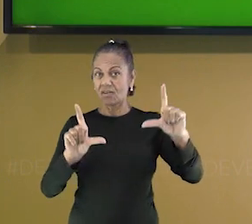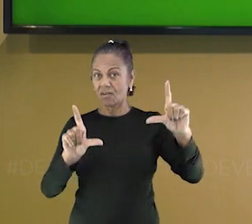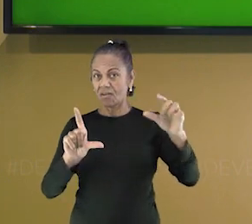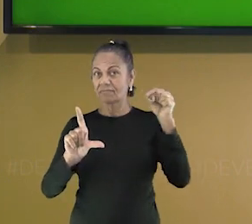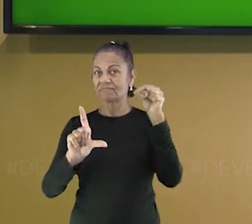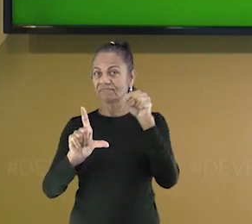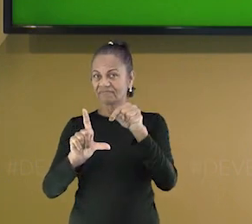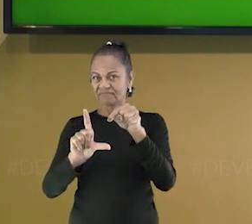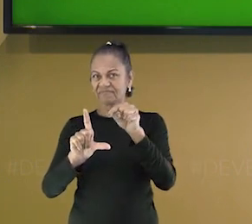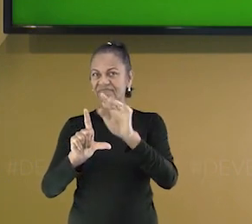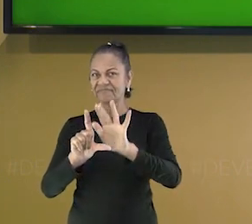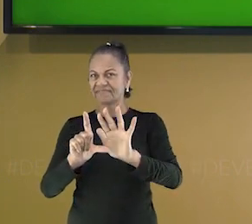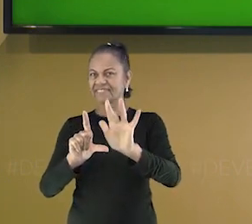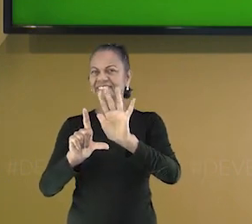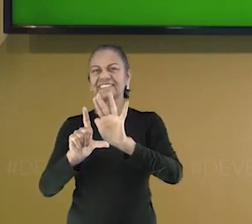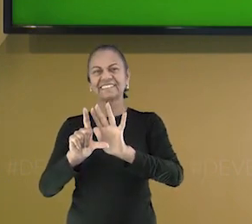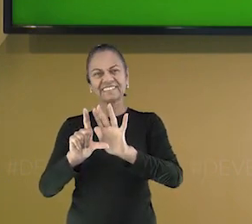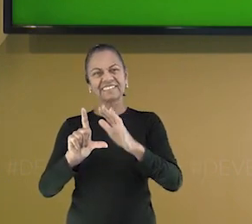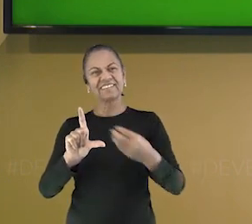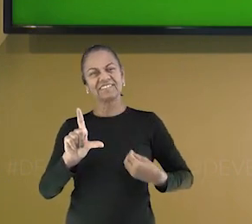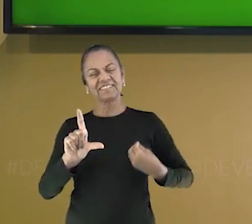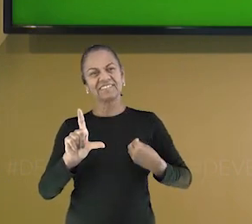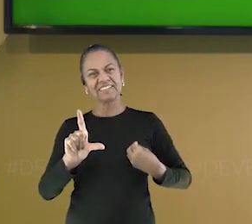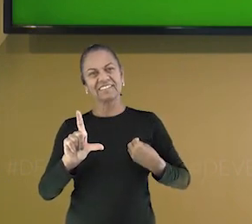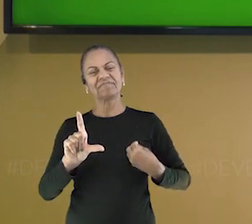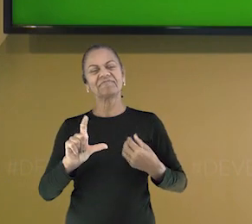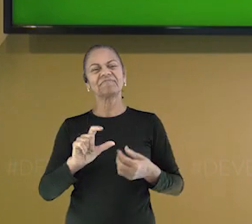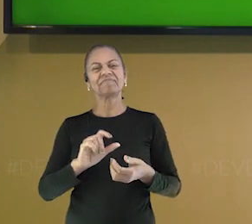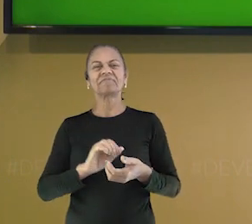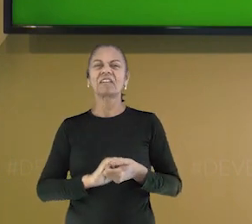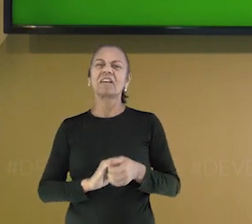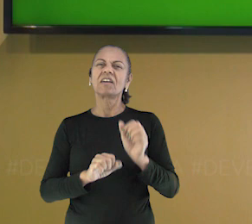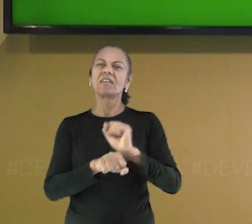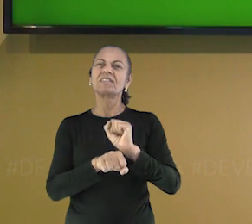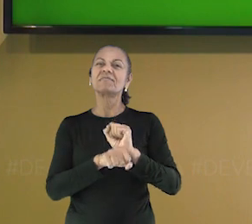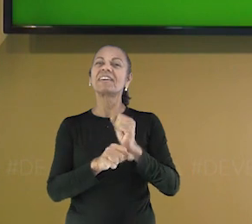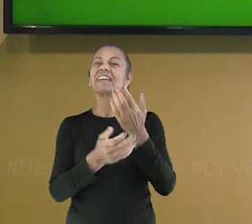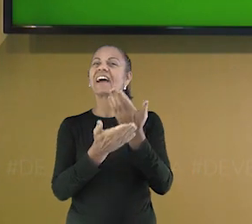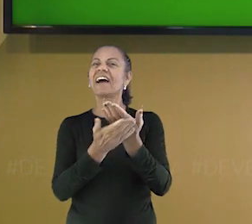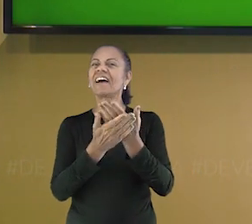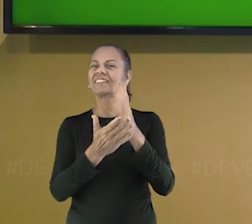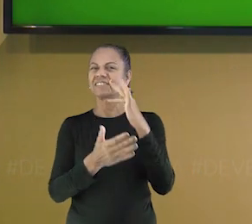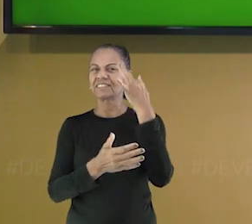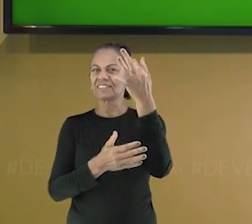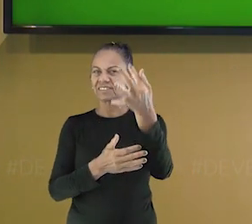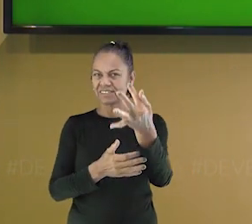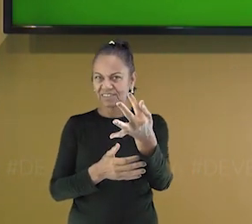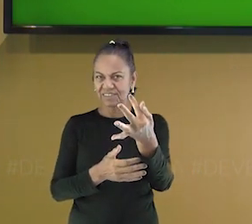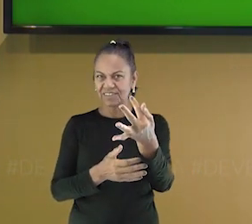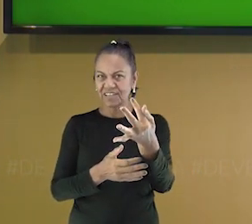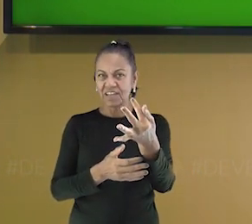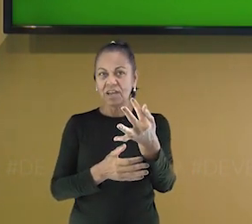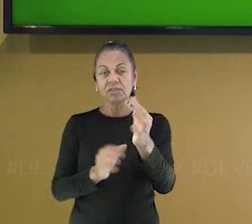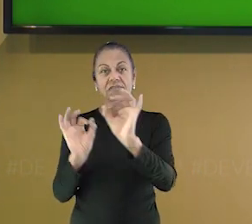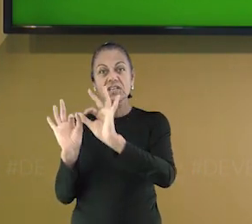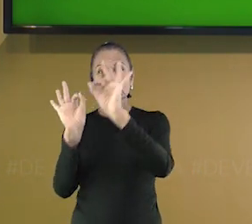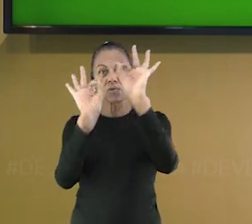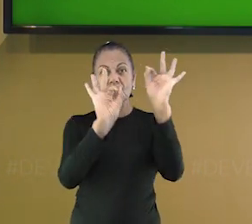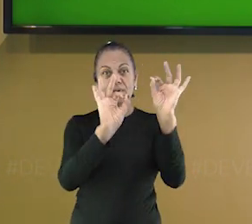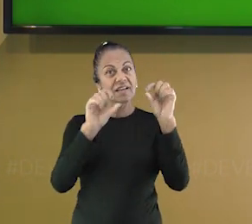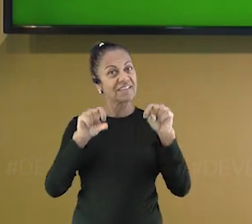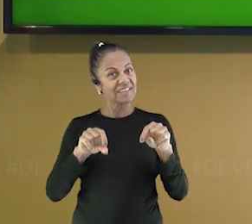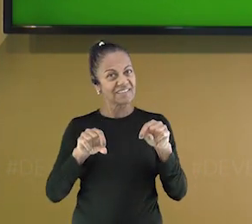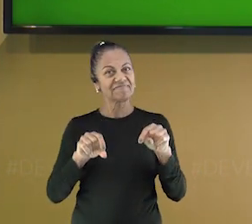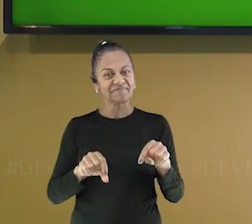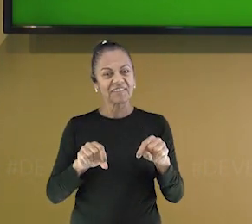não fez ainda. Câmera do celular no QR Code que está aqui na tela. E eu espero ver vocês na próxima aula. Fiquem de olho na